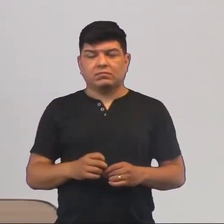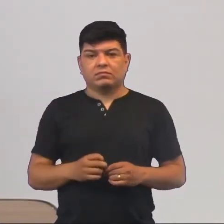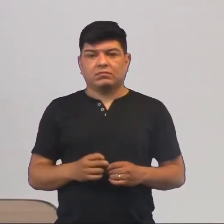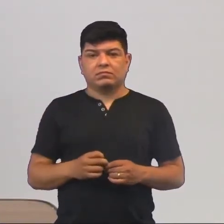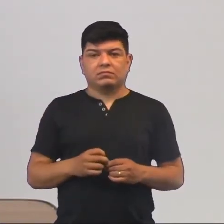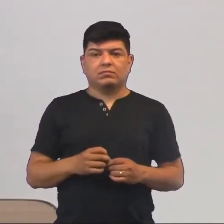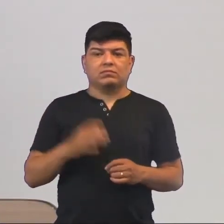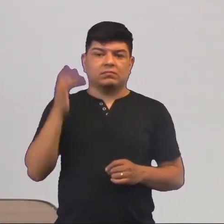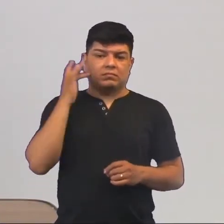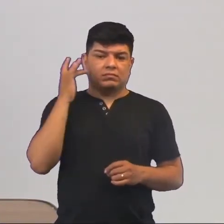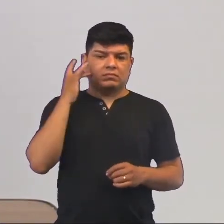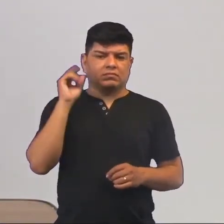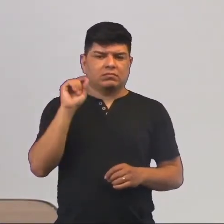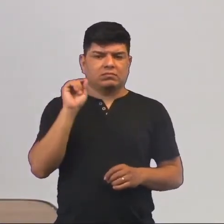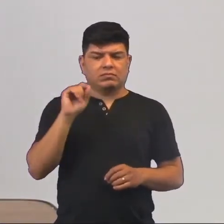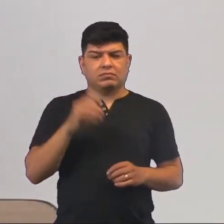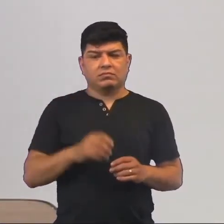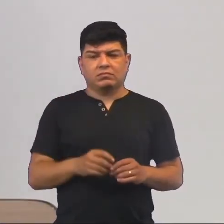você acha?